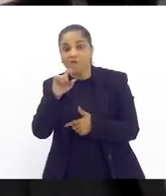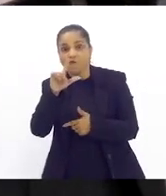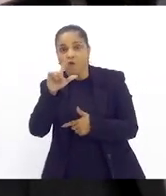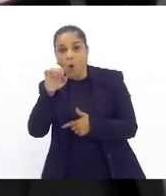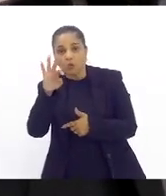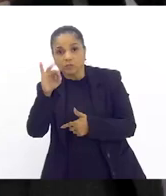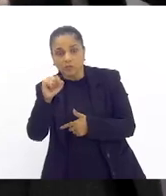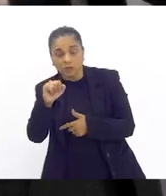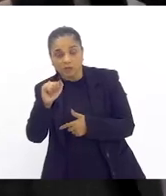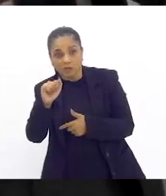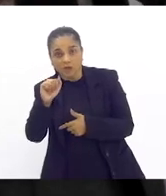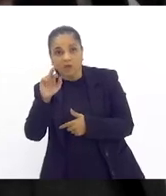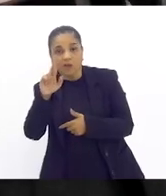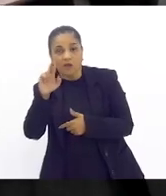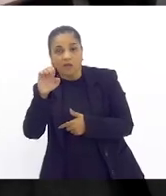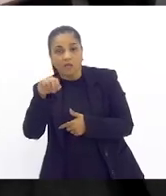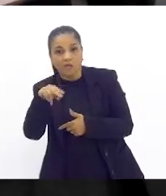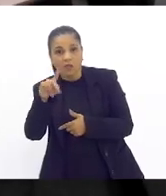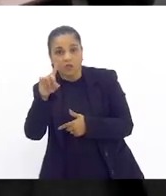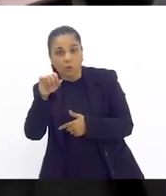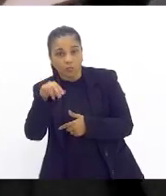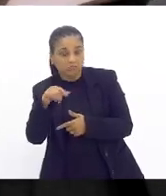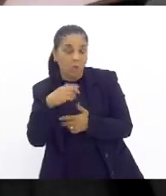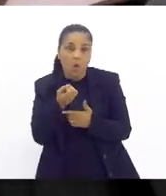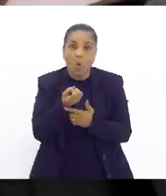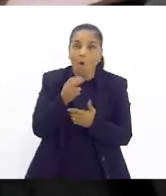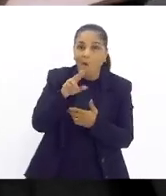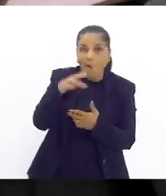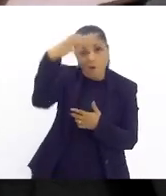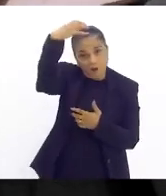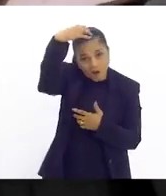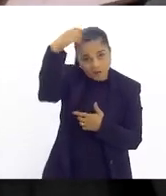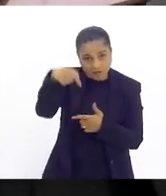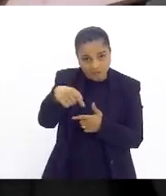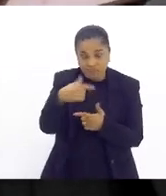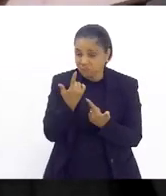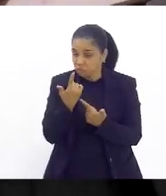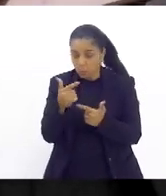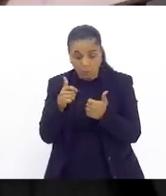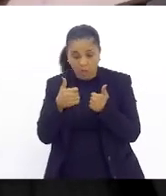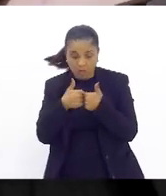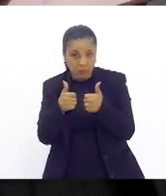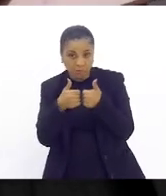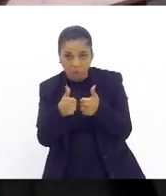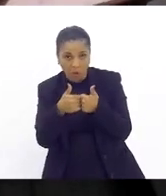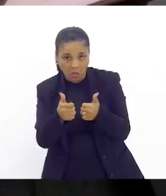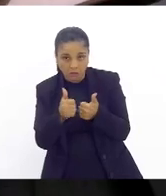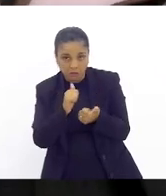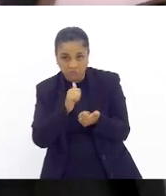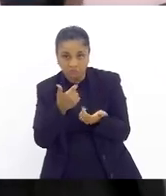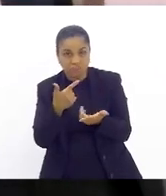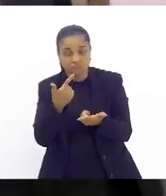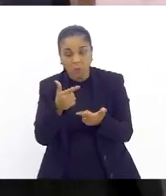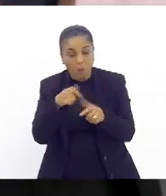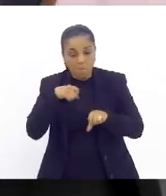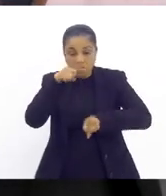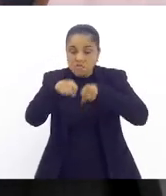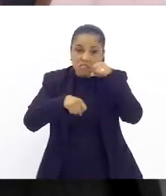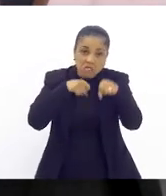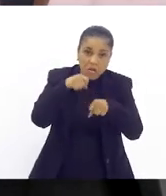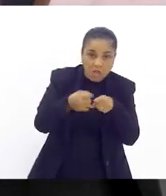dos Reis Não temos transporte transporte na ilha é até bicicleta